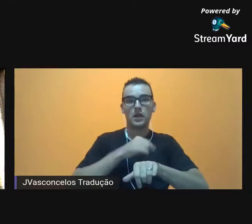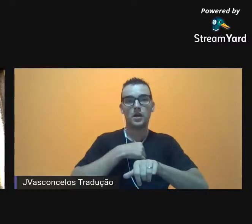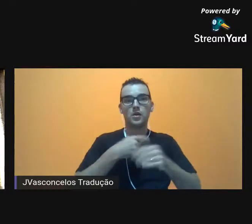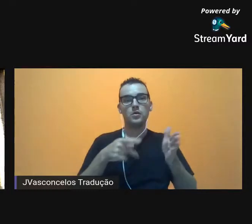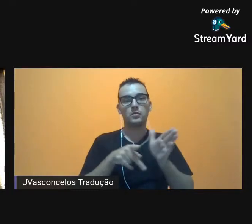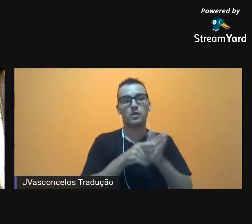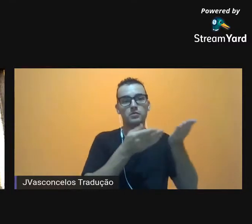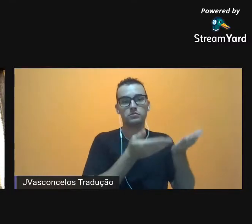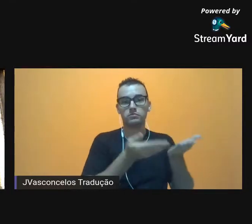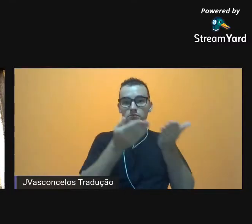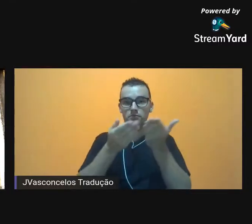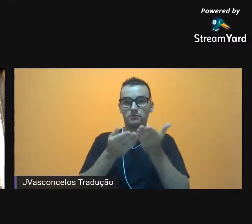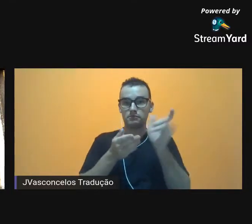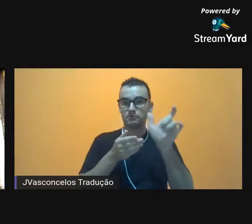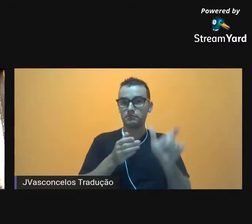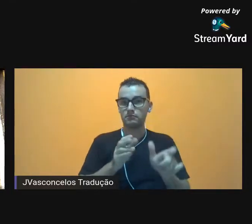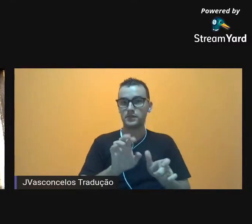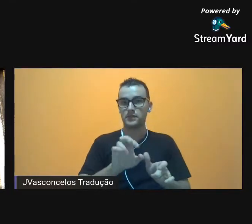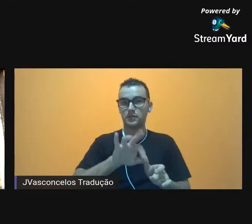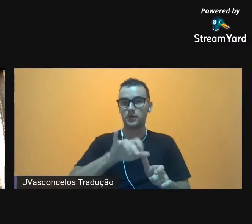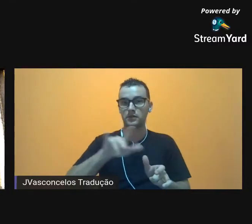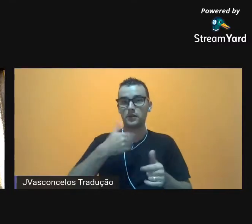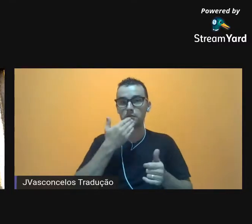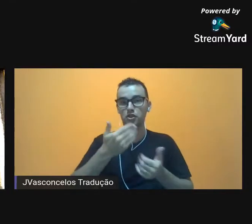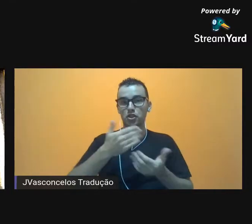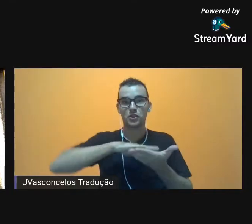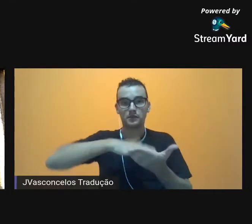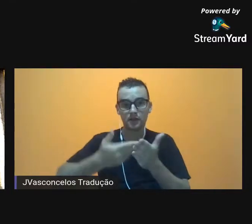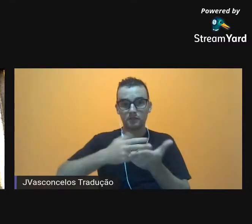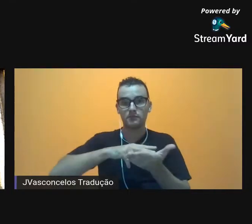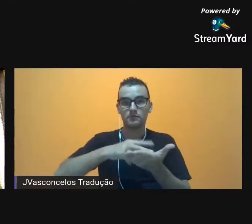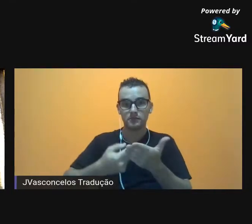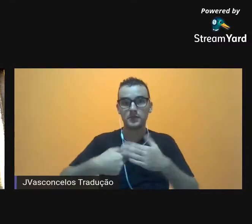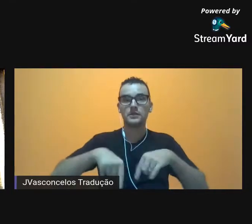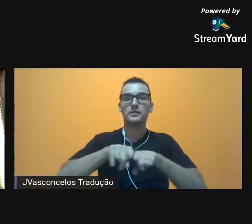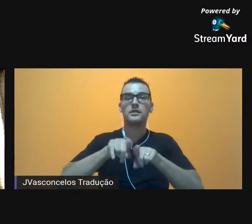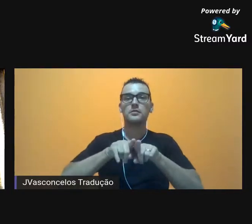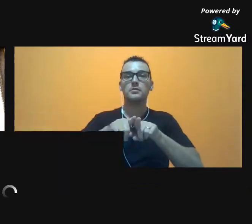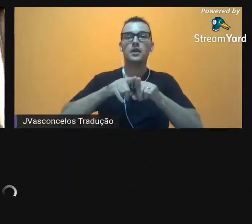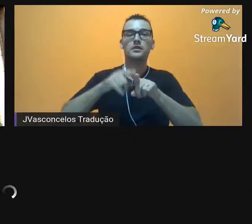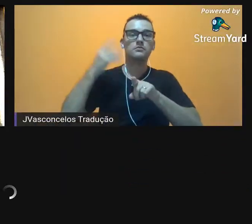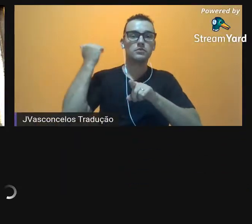cerimonialista deste evento. Solicito que os intérpretes também se autodescrevam, por favor.